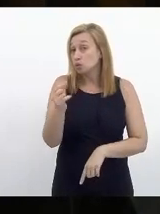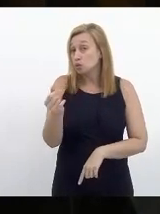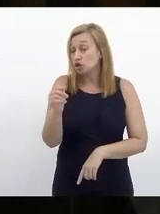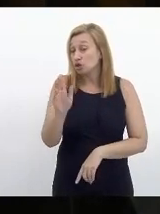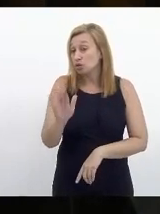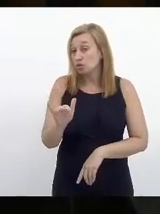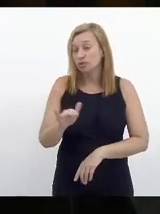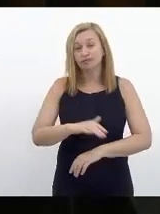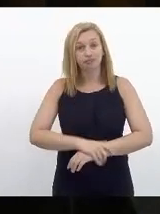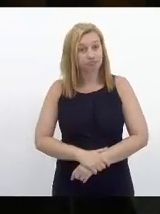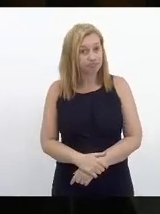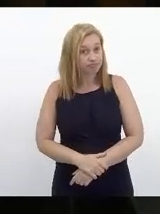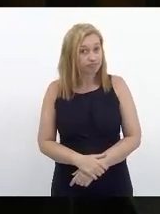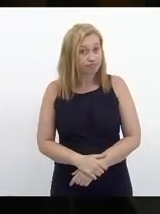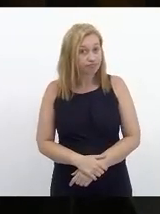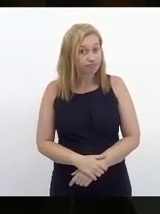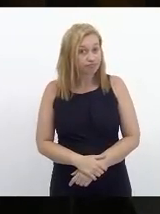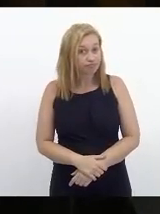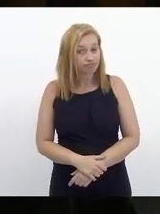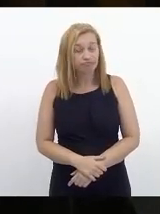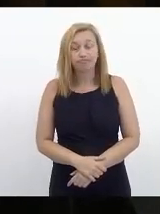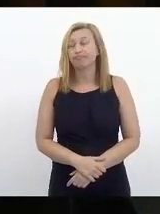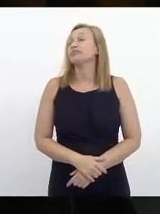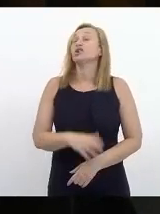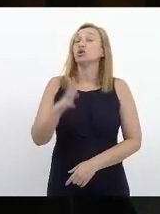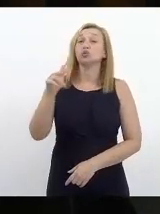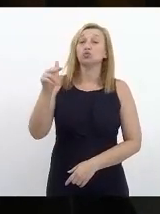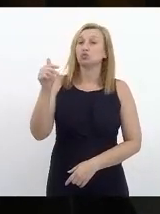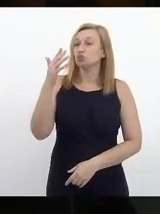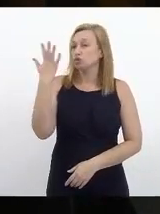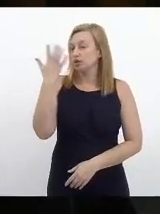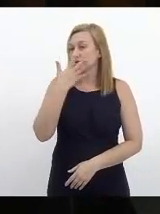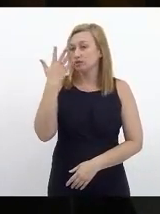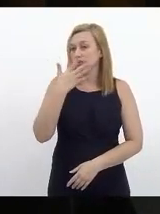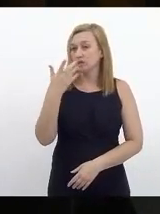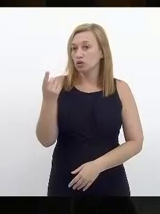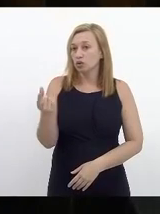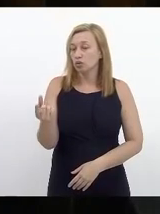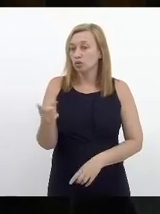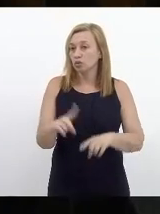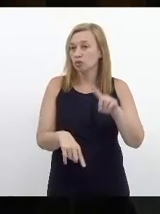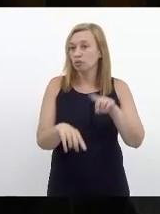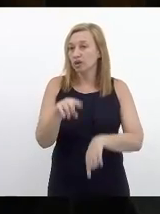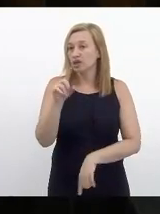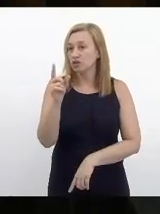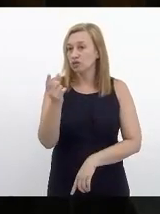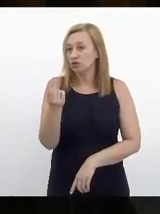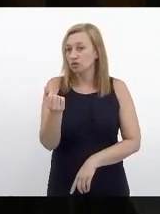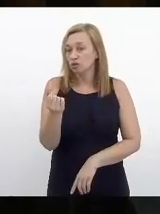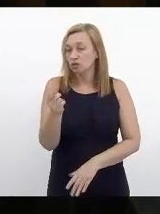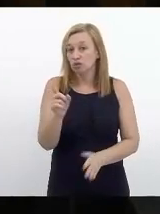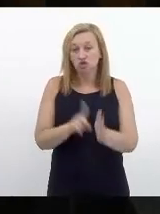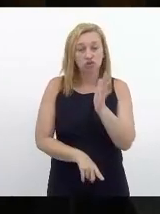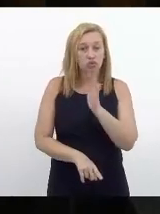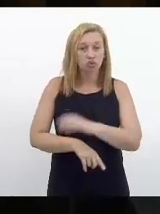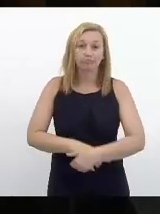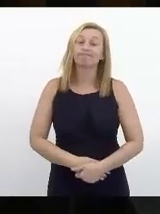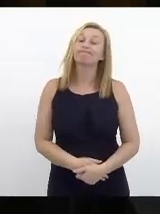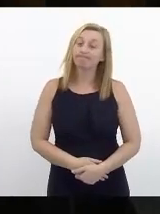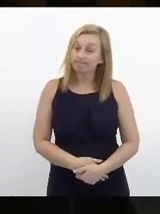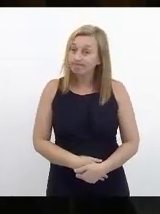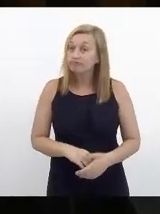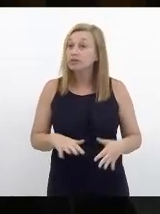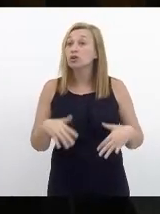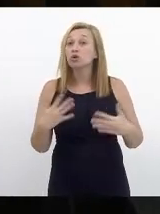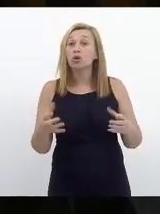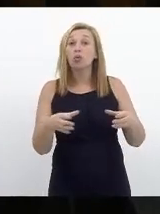consumidor. Eu jamais vi o preço do produto diminuir para o consumidor final. E qual é o órgão